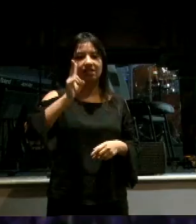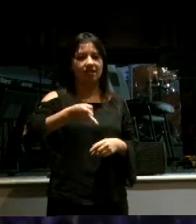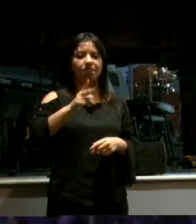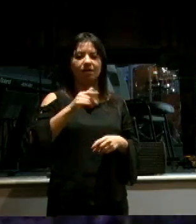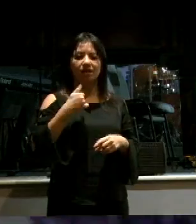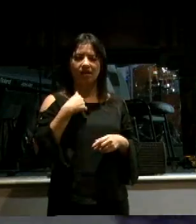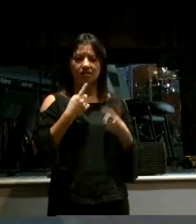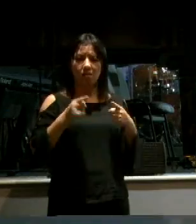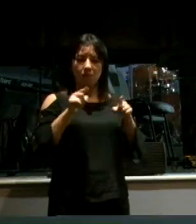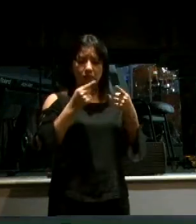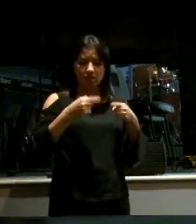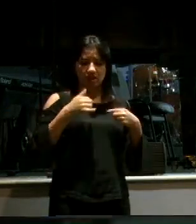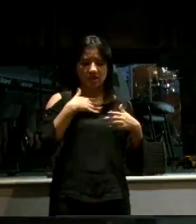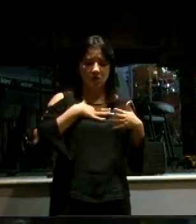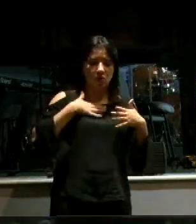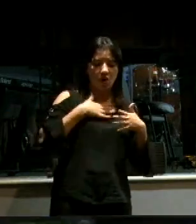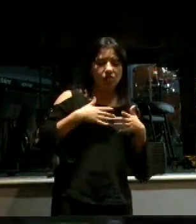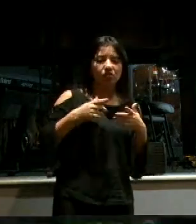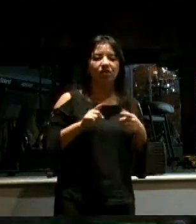se a porta abrir